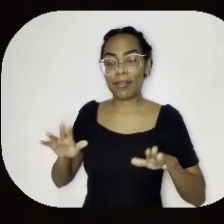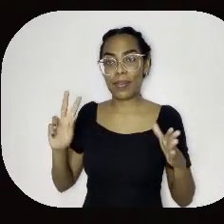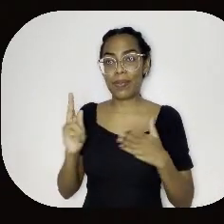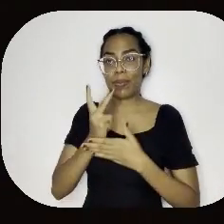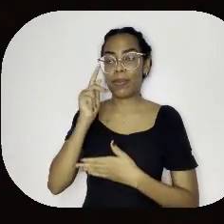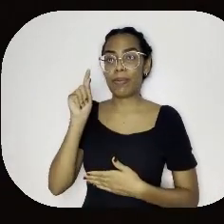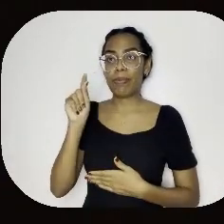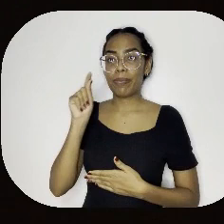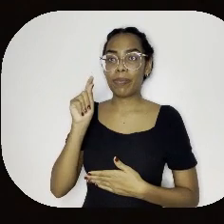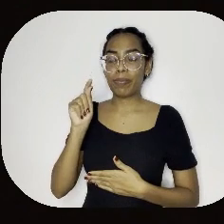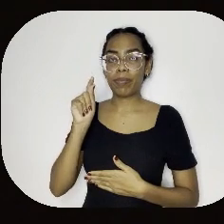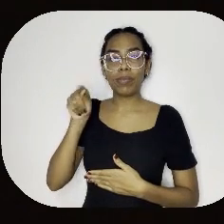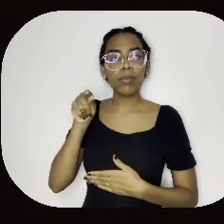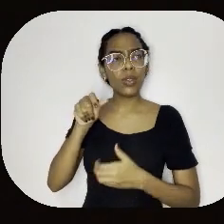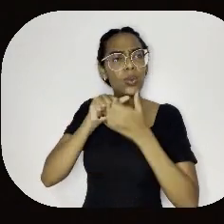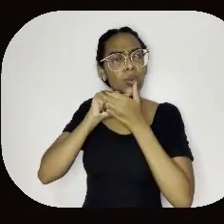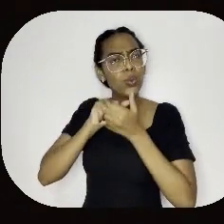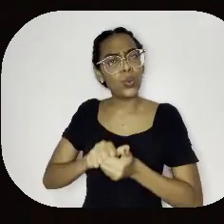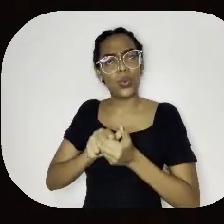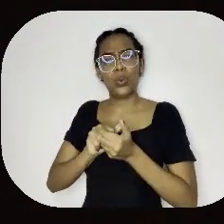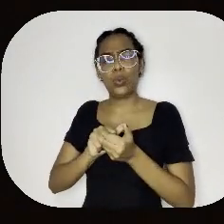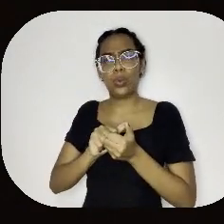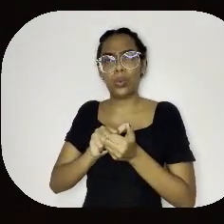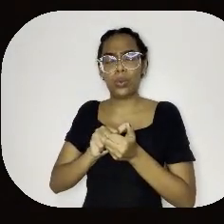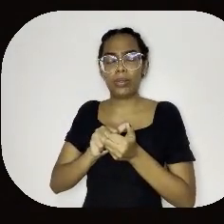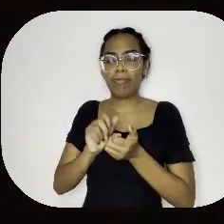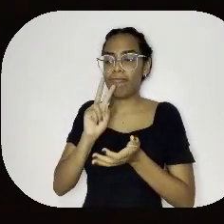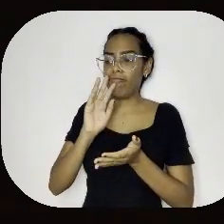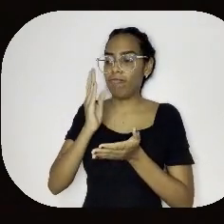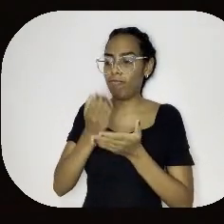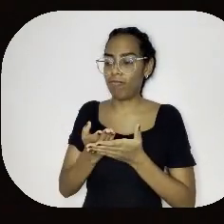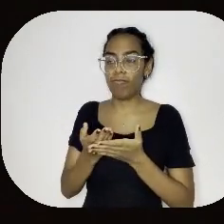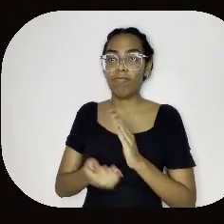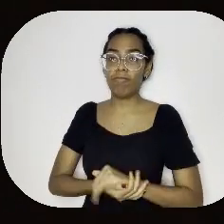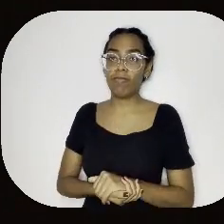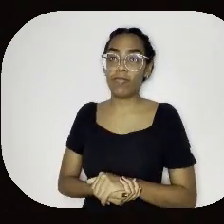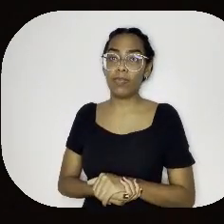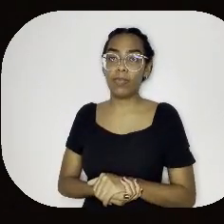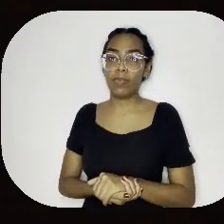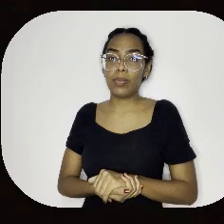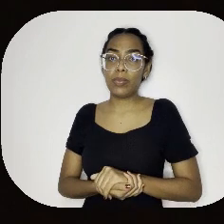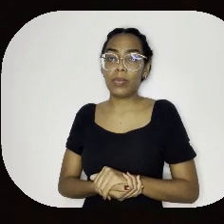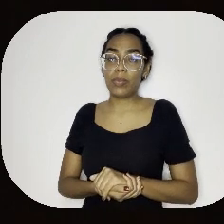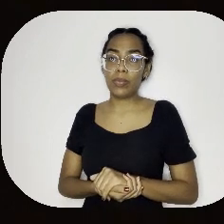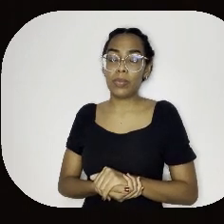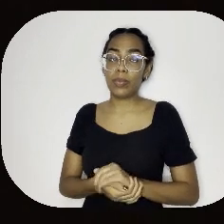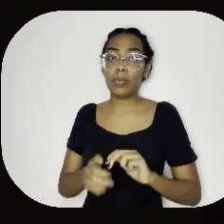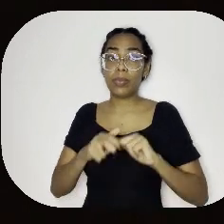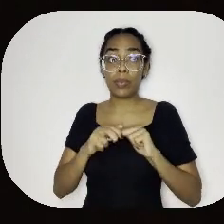seu corpo inerme. E quando esse homem se transforma em verme, é essa